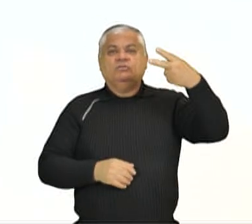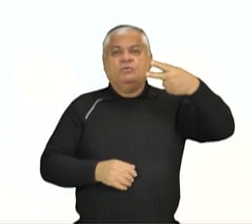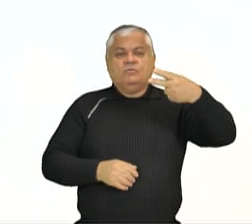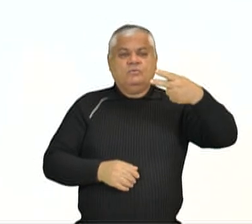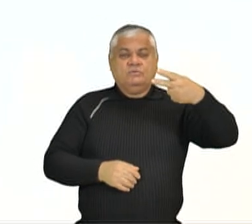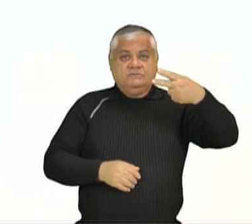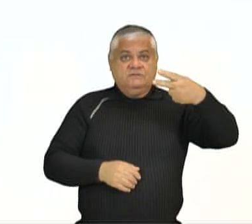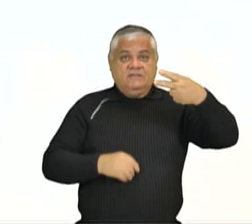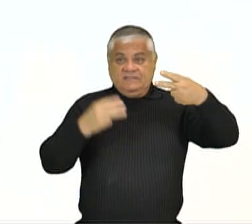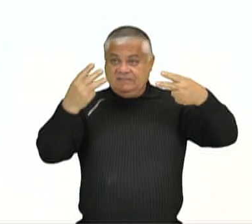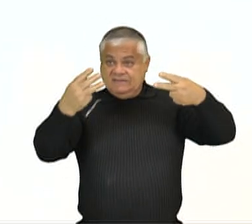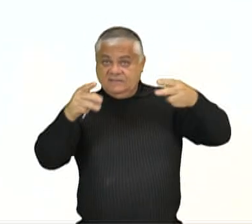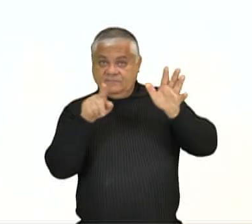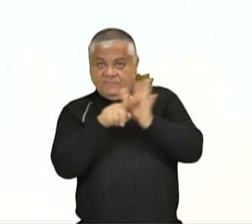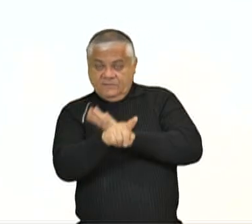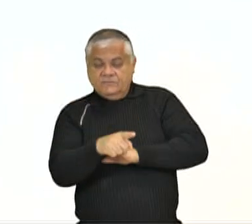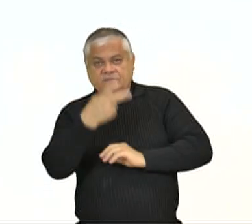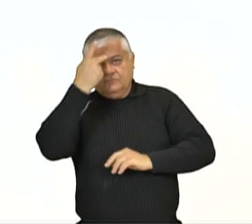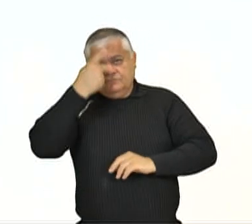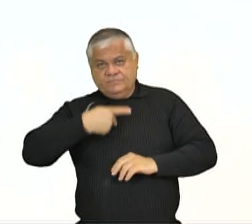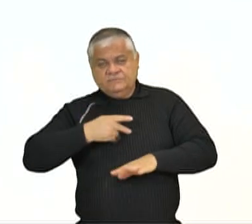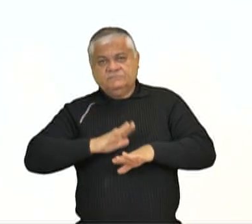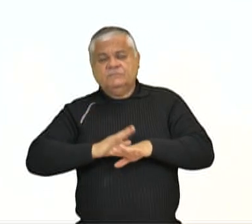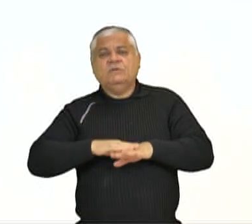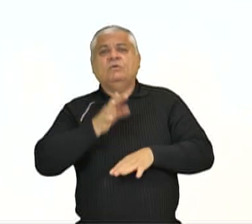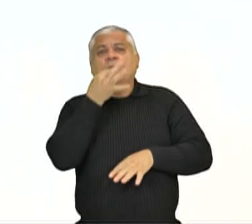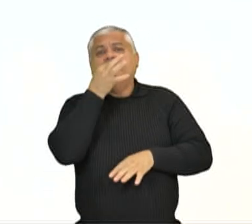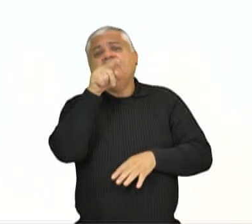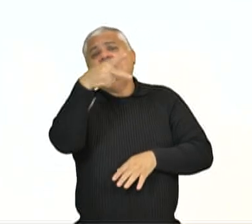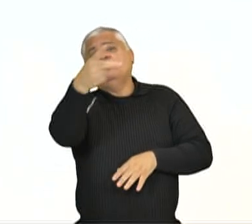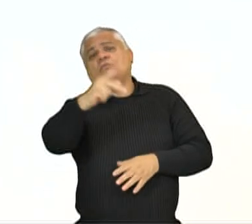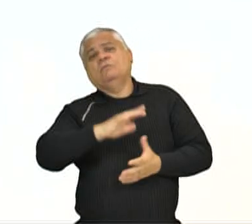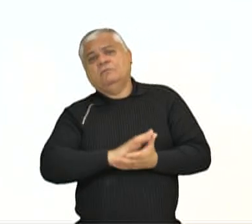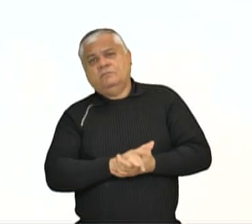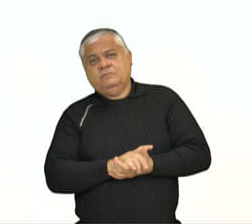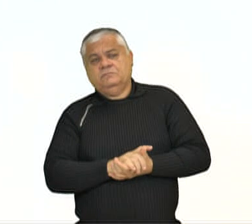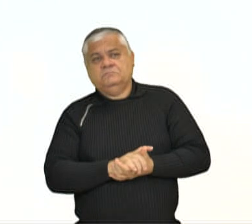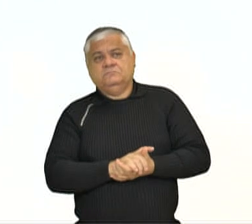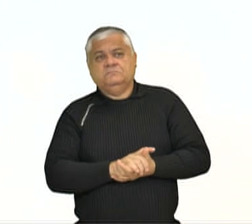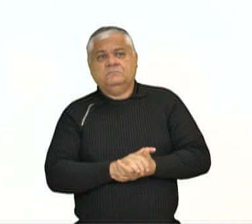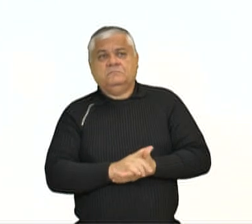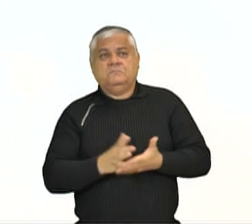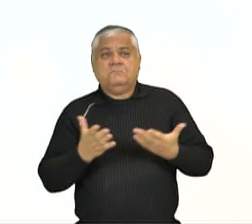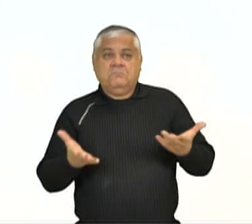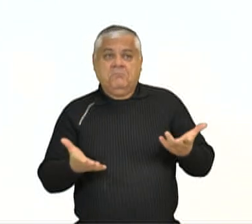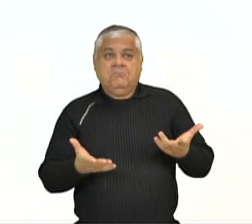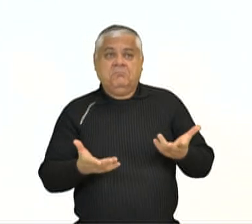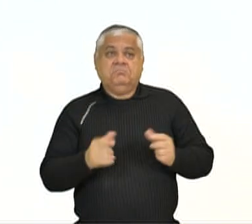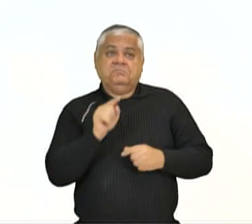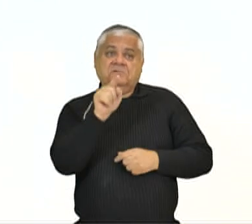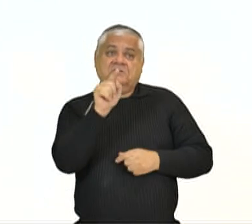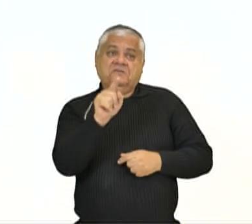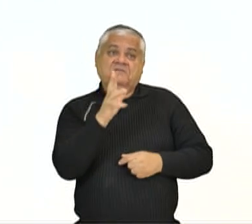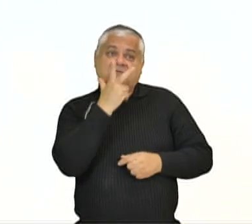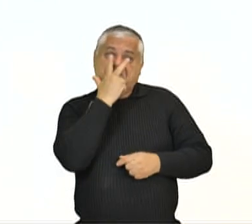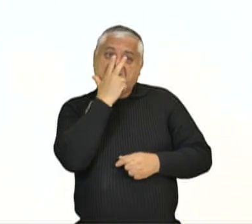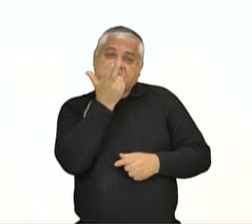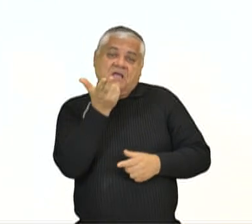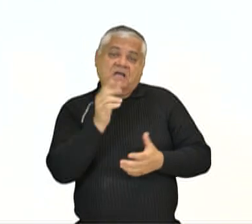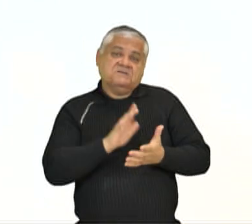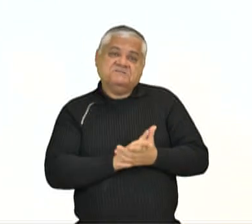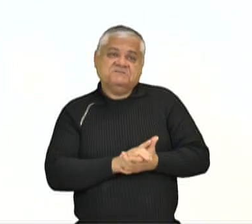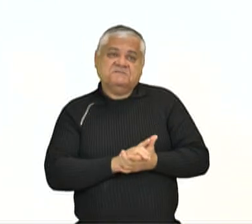né? What is your opinion about it? Qual é a sua opinião sobre isso? You can talk to your teacher and classmates. Do you